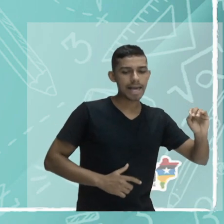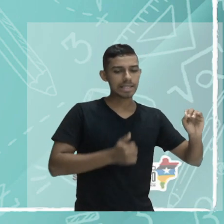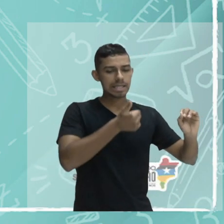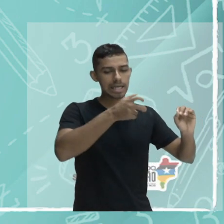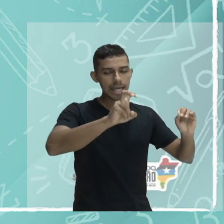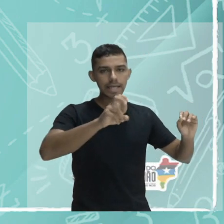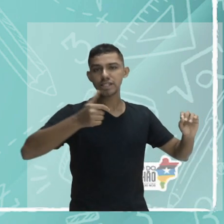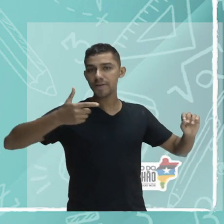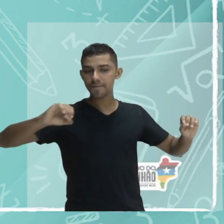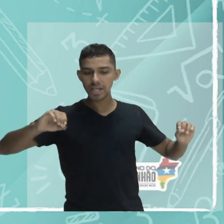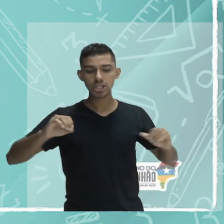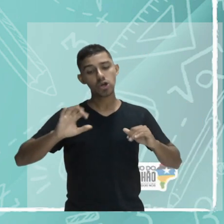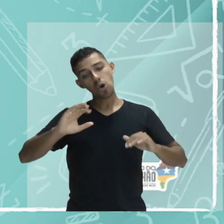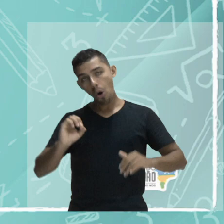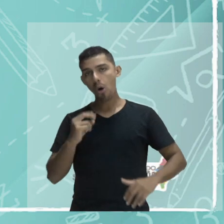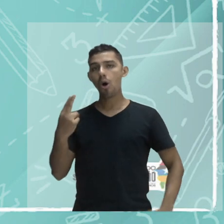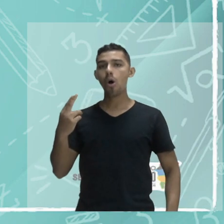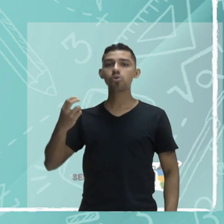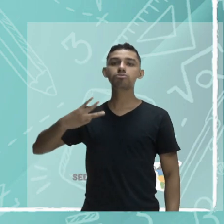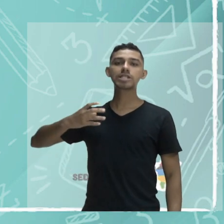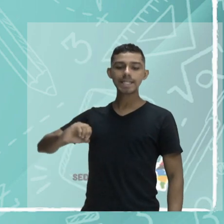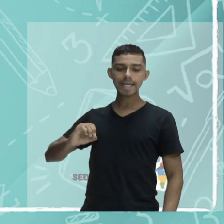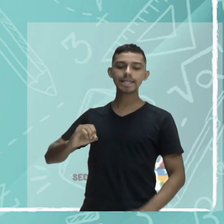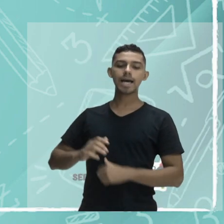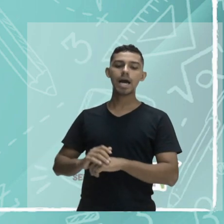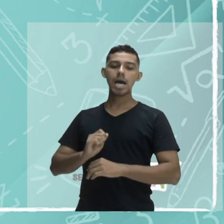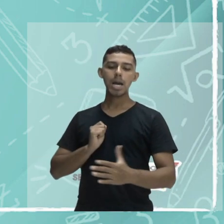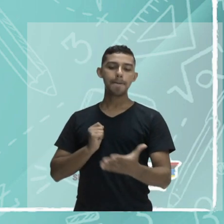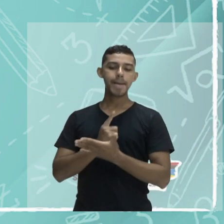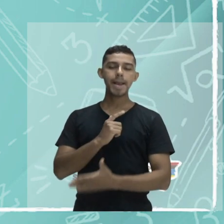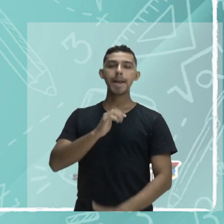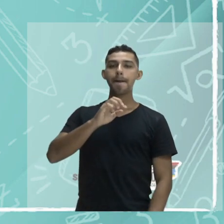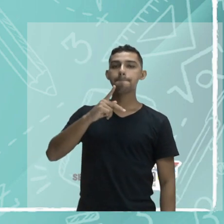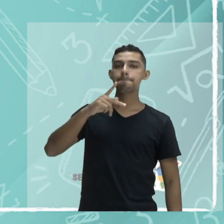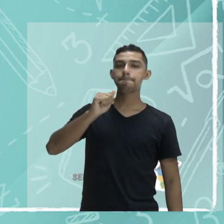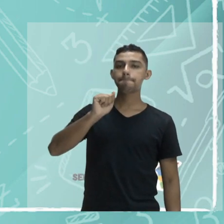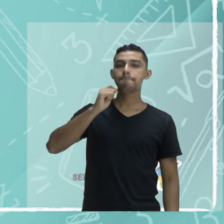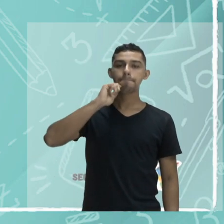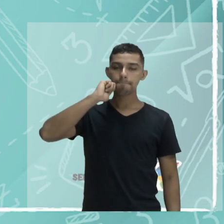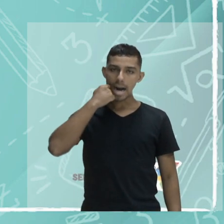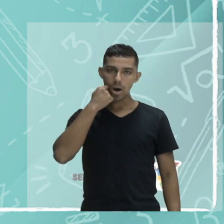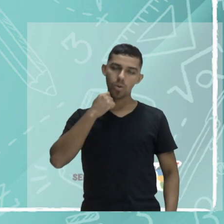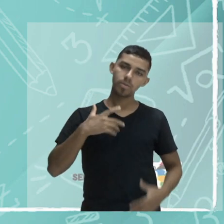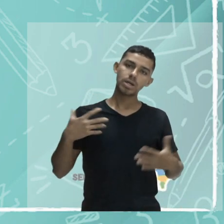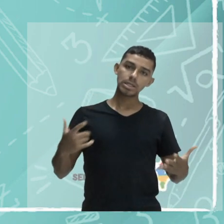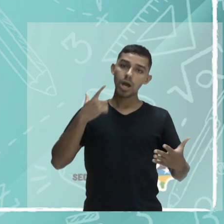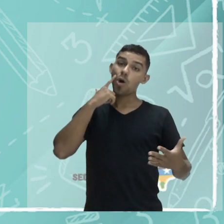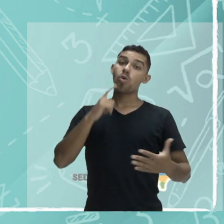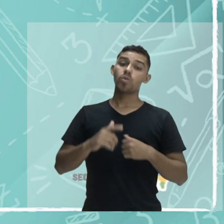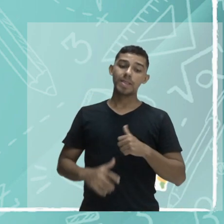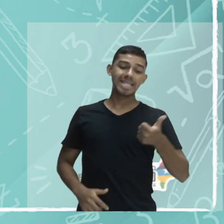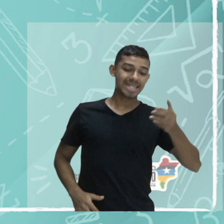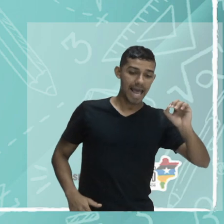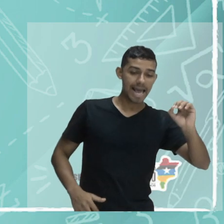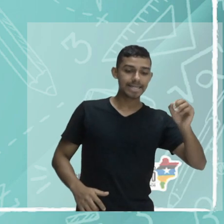pães? Galera. Ele está me dando esse 10, 15, 20 e 30 são os valores de X.